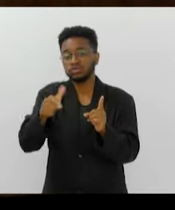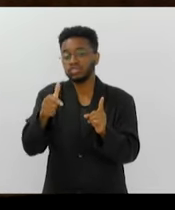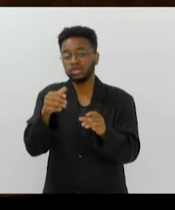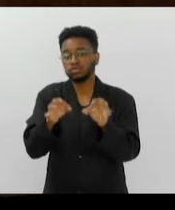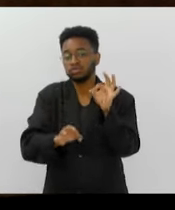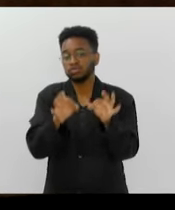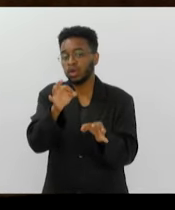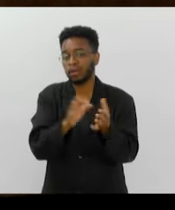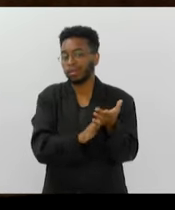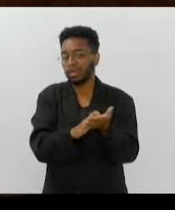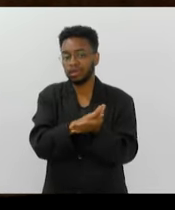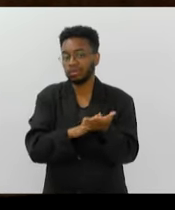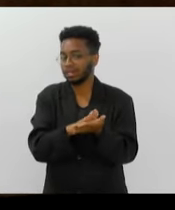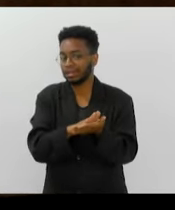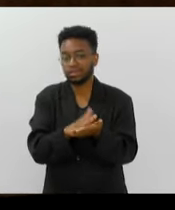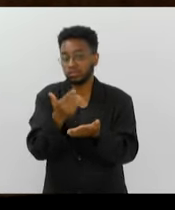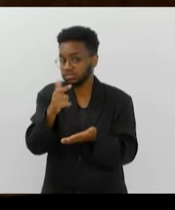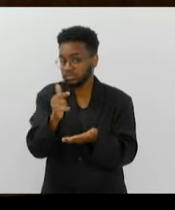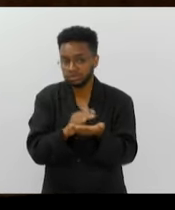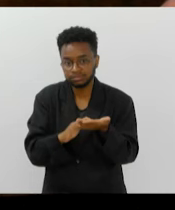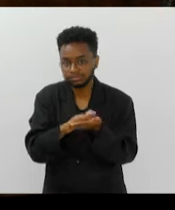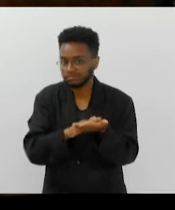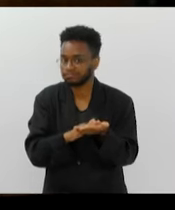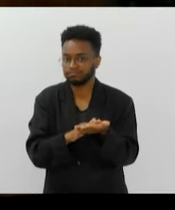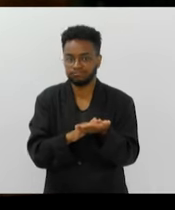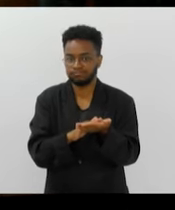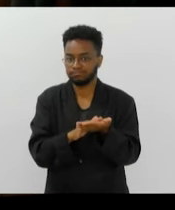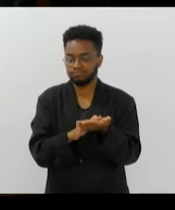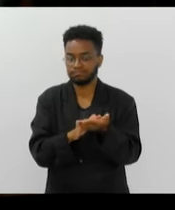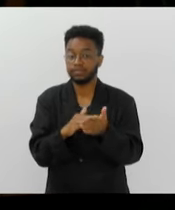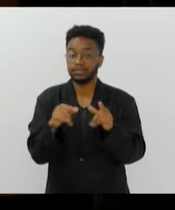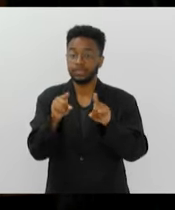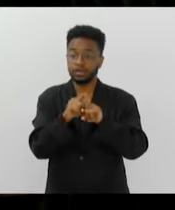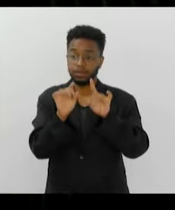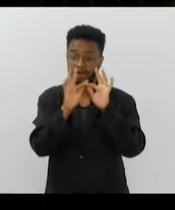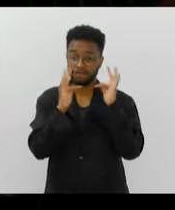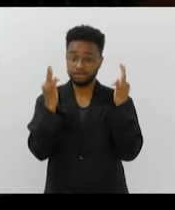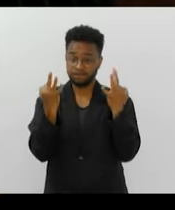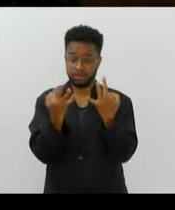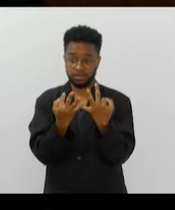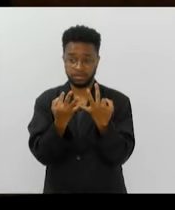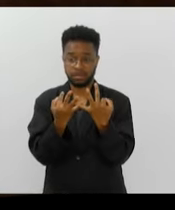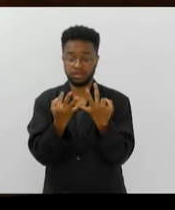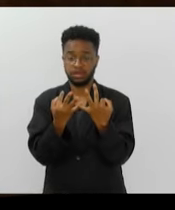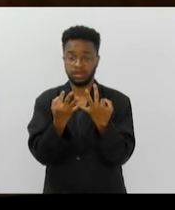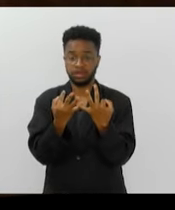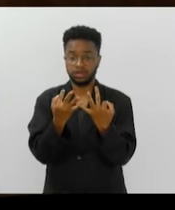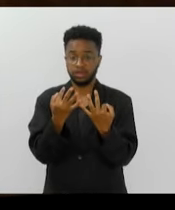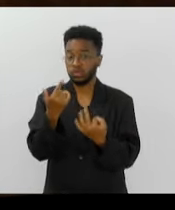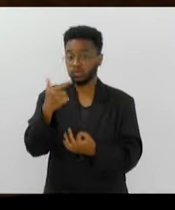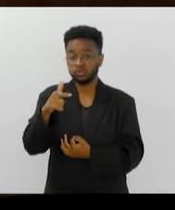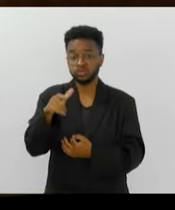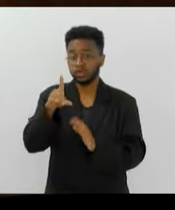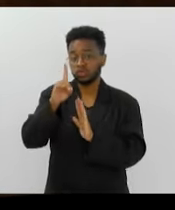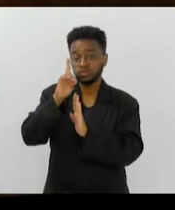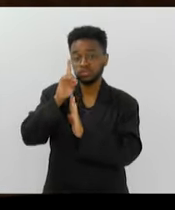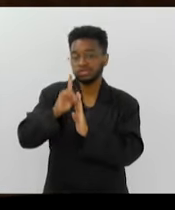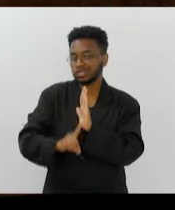julgamento sem nenhum julgamento e as famílias não tinham nemhum